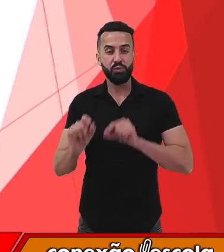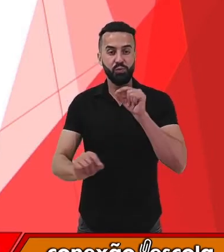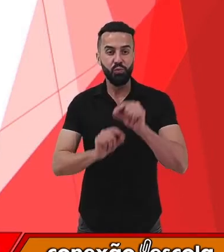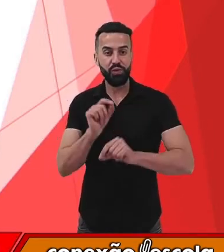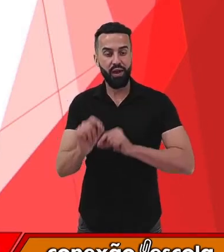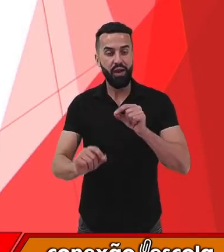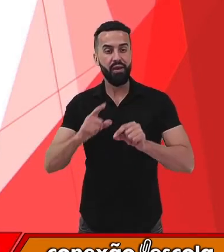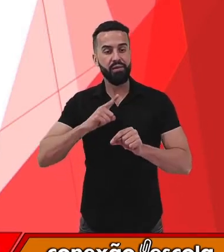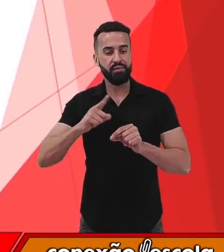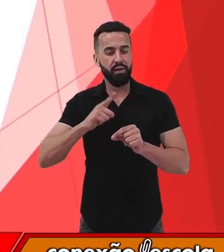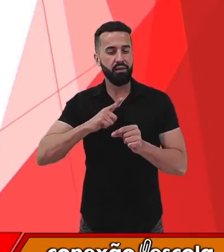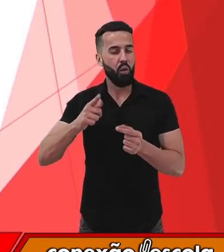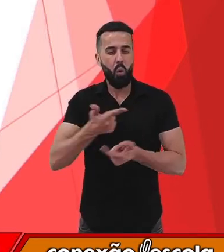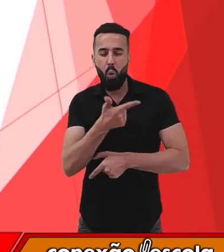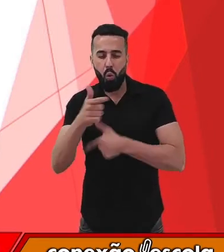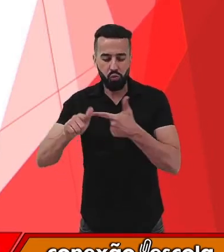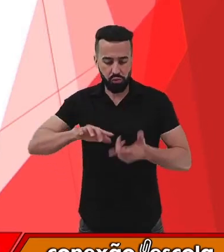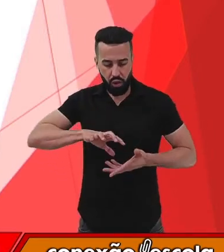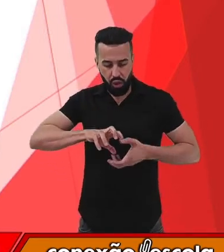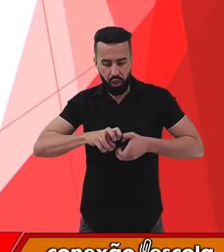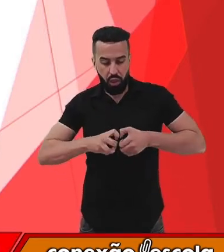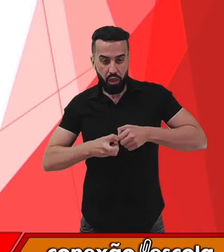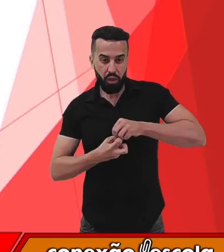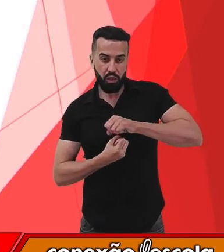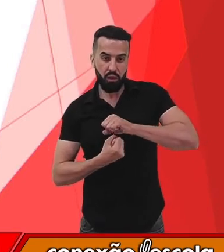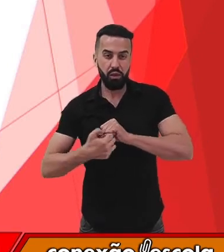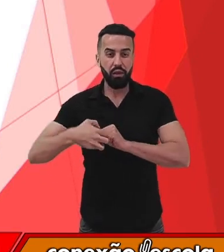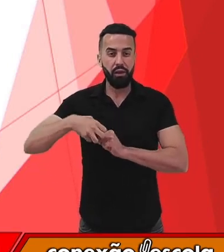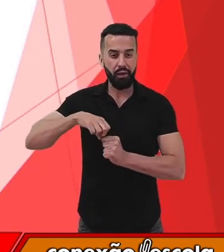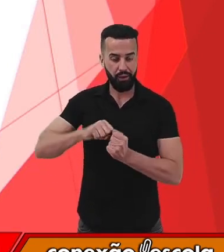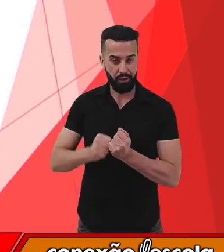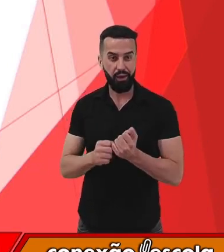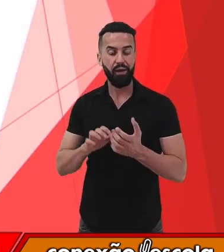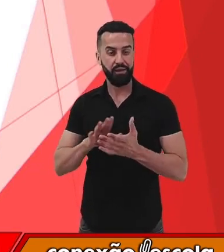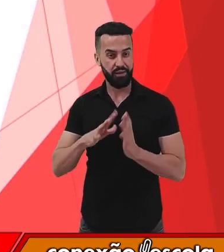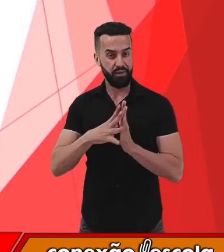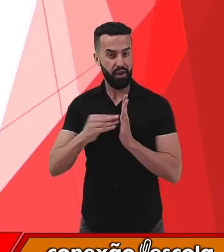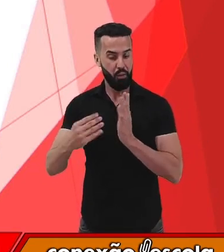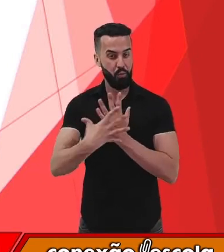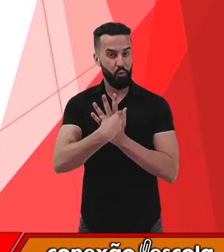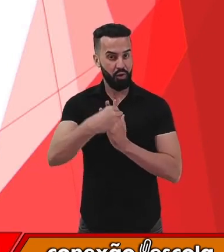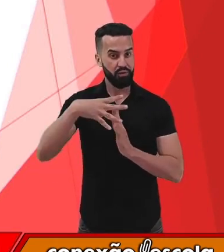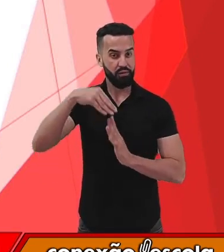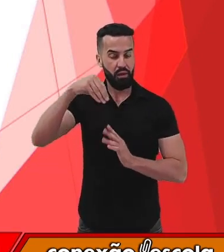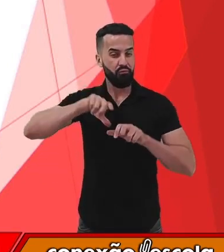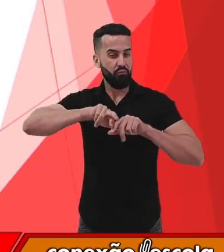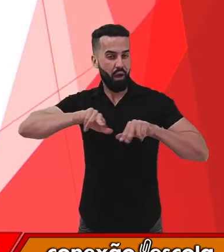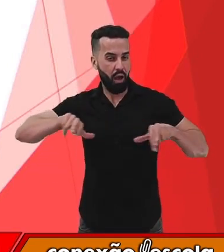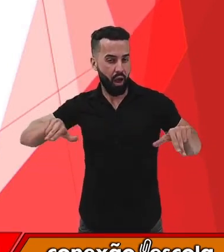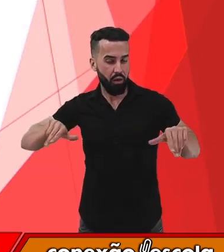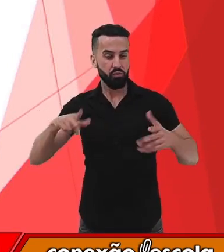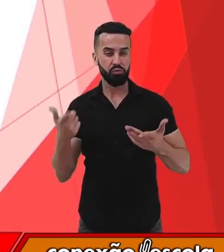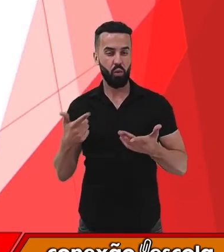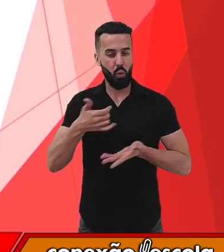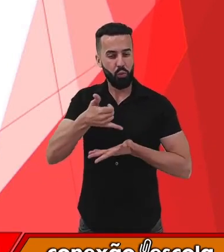digestão dos outros nutrientes, dos carboidratos, das gorduras e